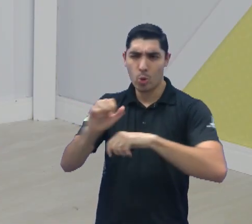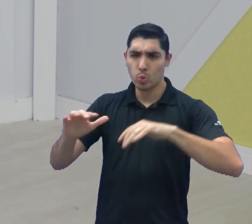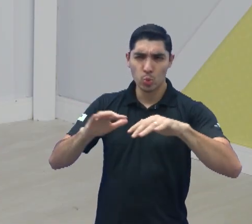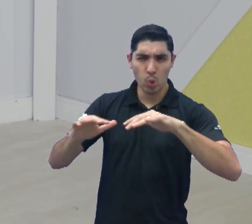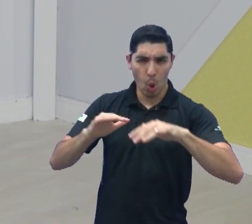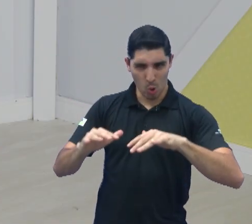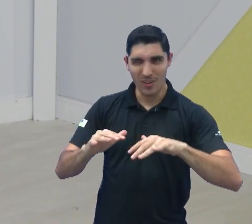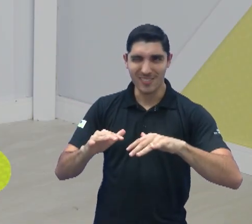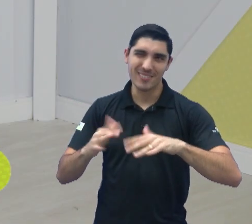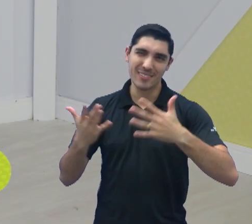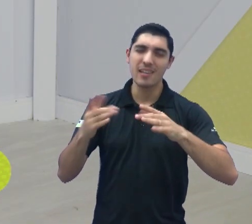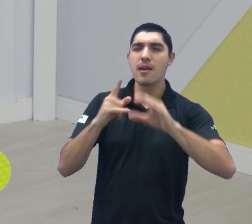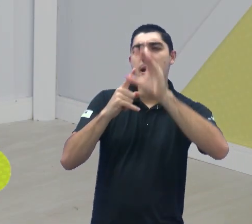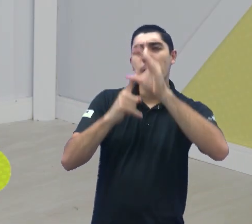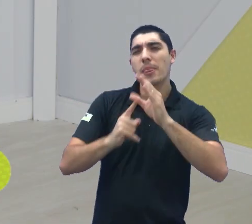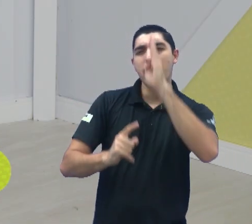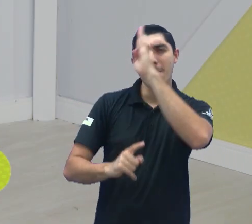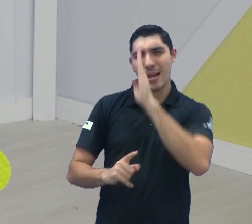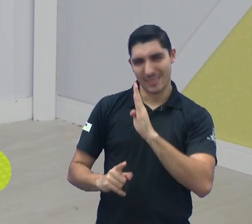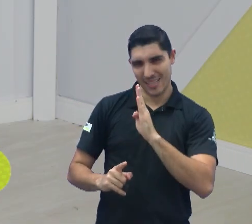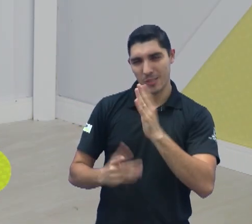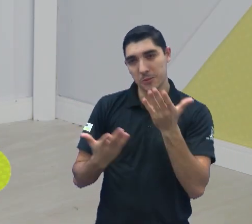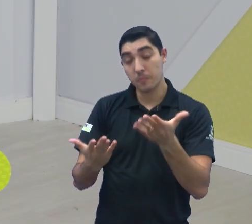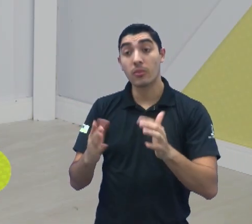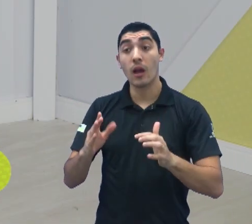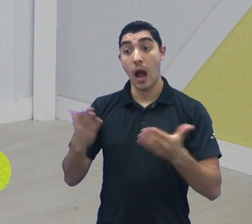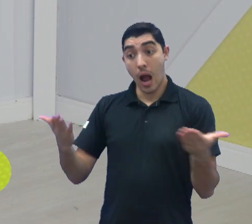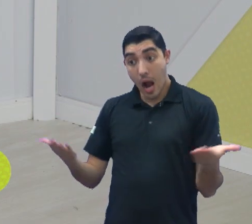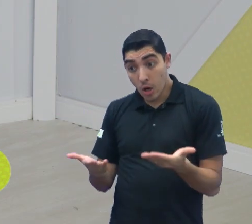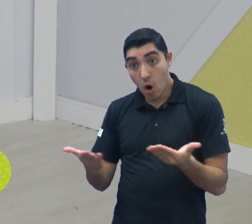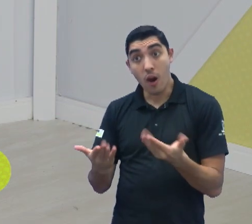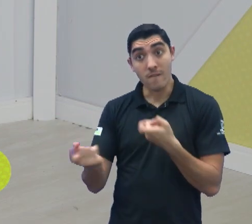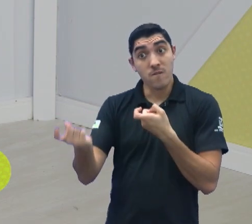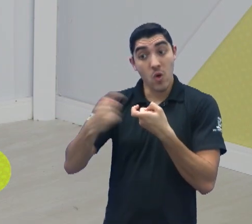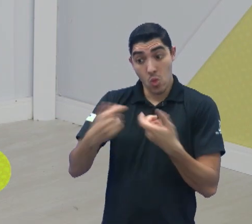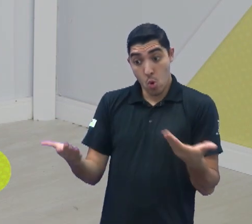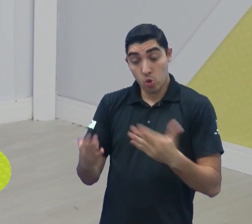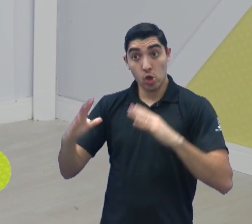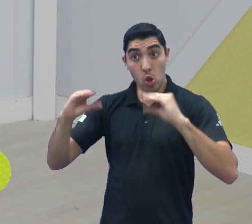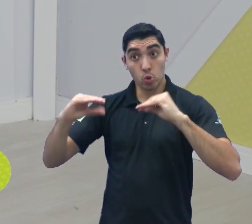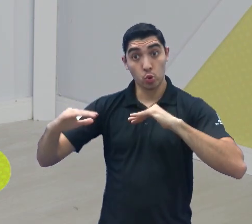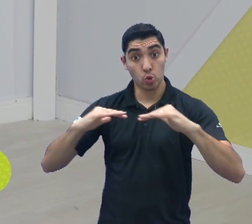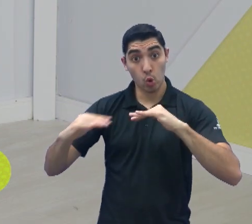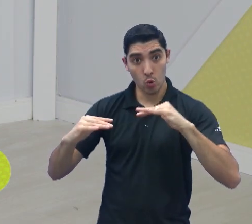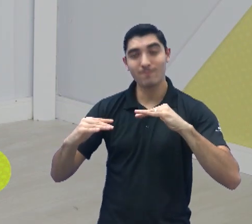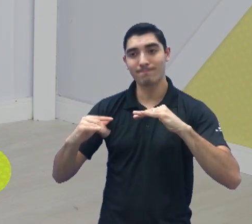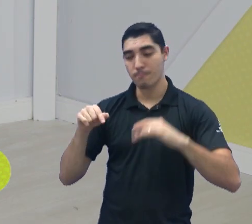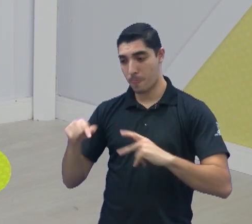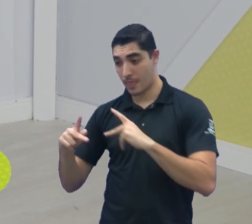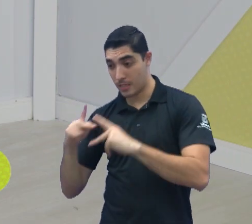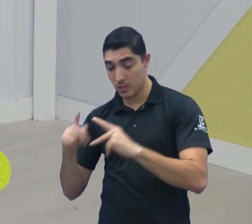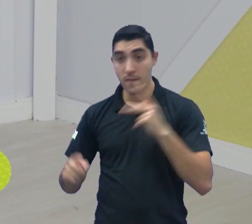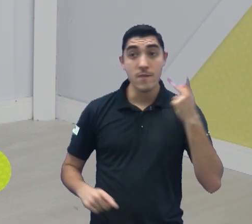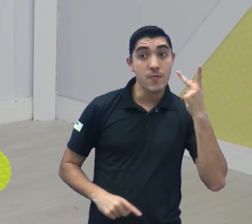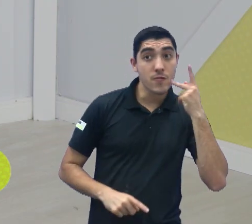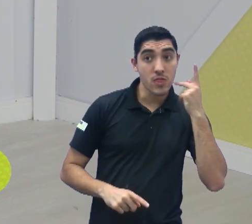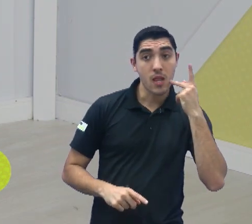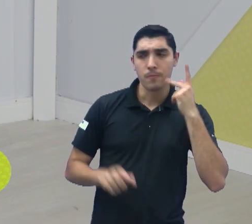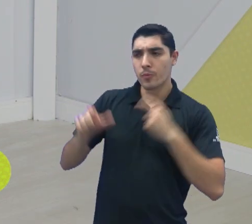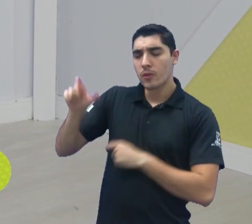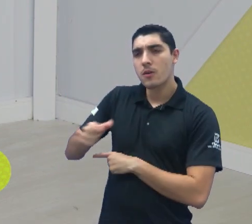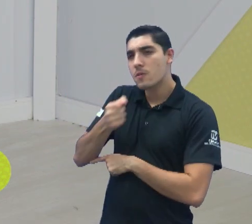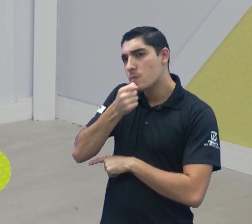né? No caso do NBB 18, São José Basquetebol volta à quadra hoje recebendo Fortaleza. O repórter Dudu Campos, o nosso